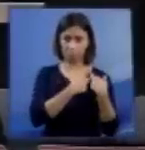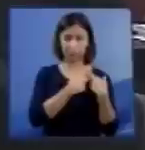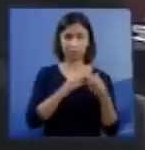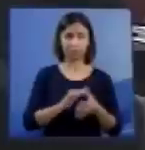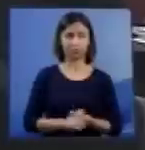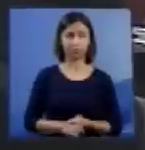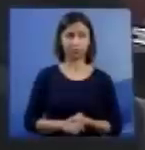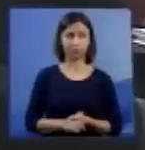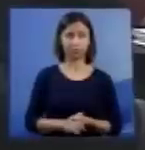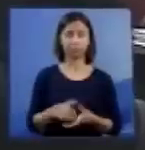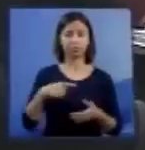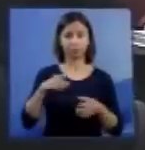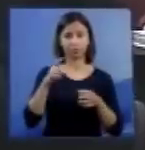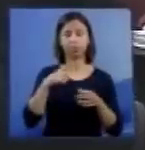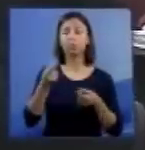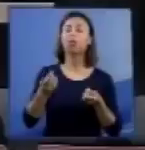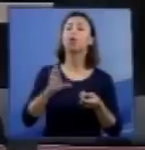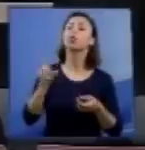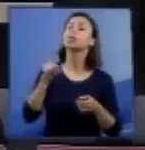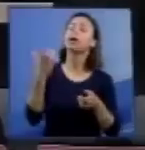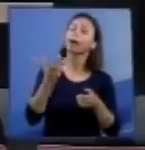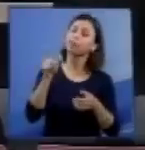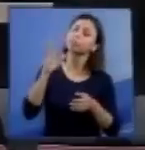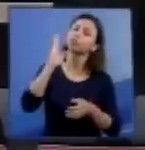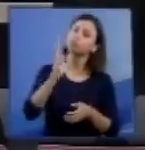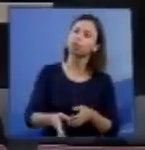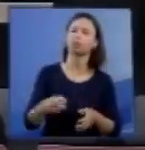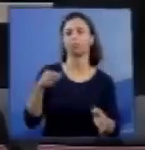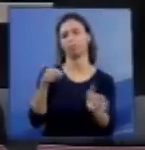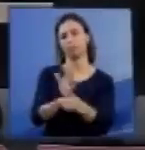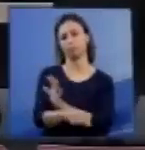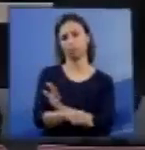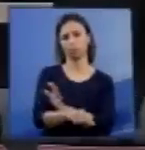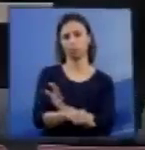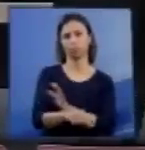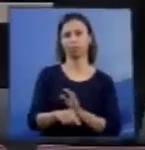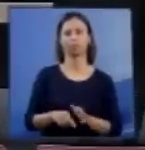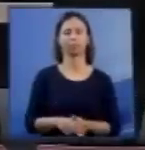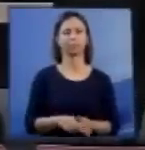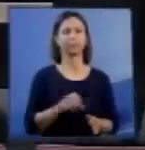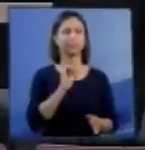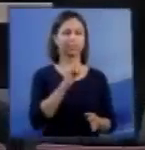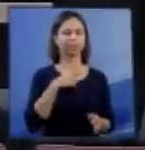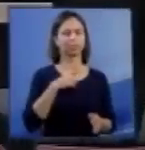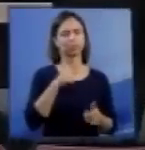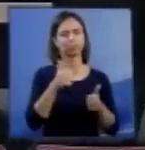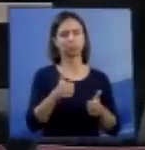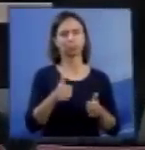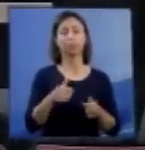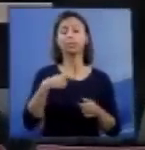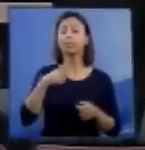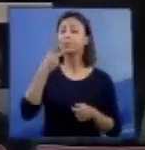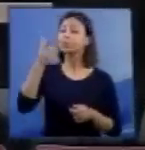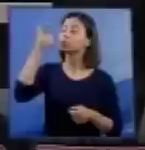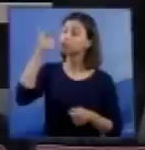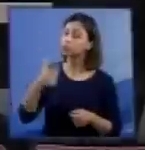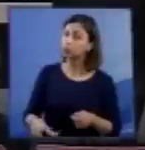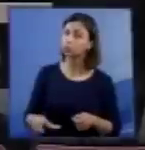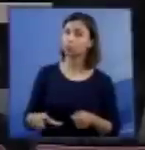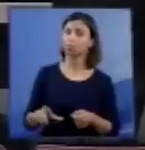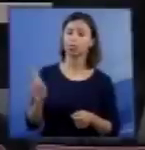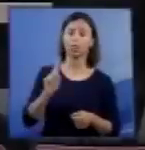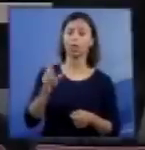Dr Lu Roberto Barroso questionamento alguma dúvida uma pergunta mais re ressaltando mais uma vez que não